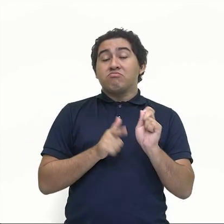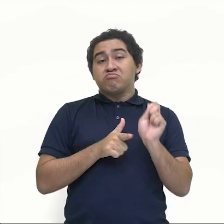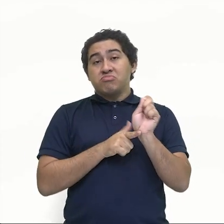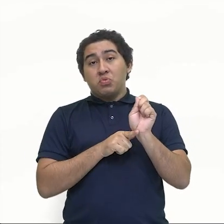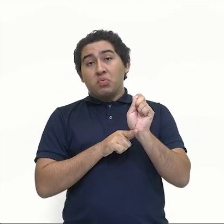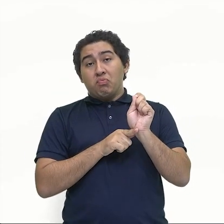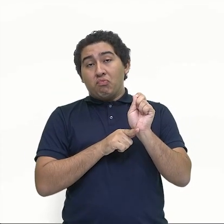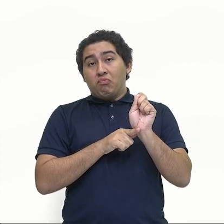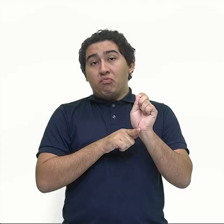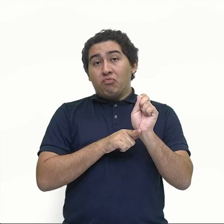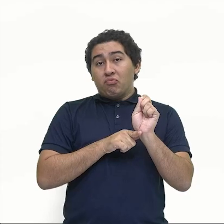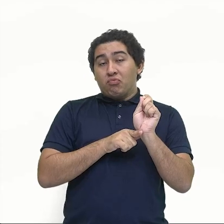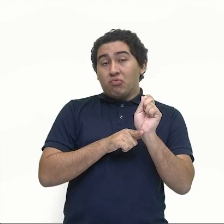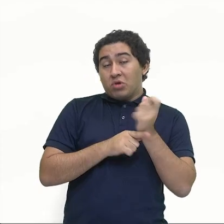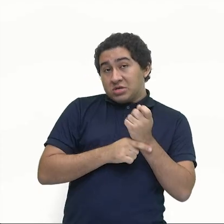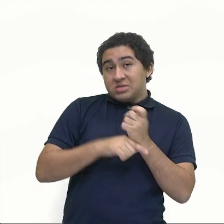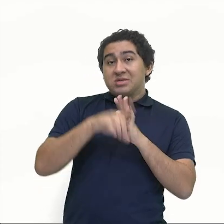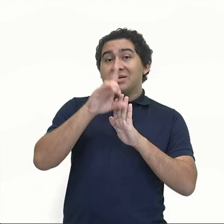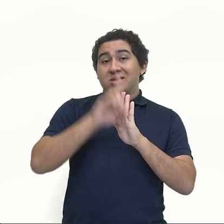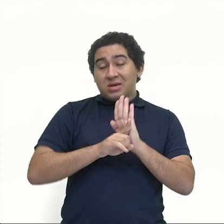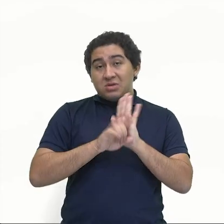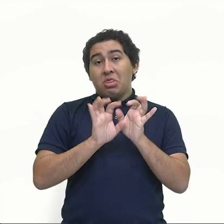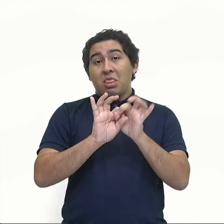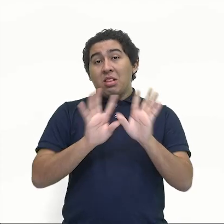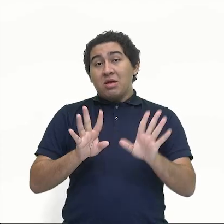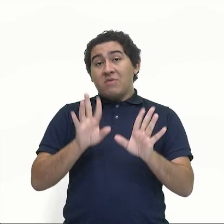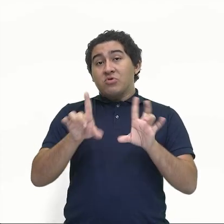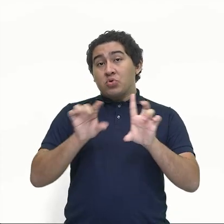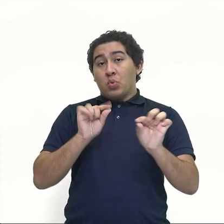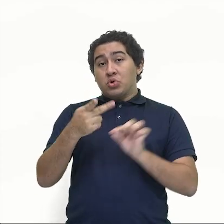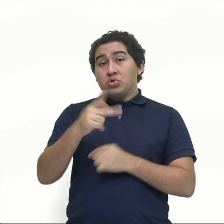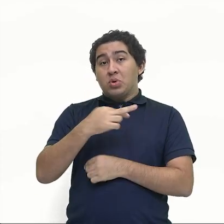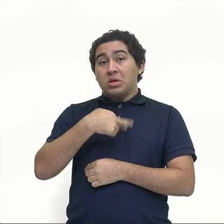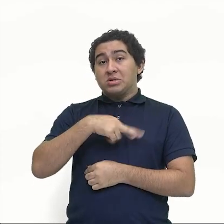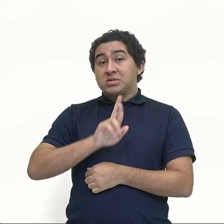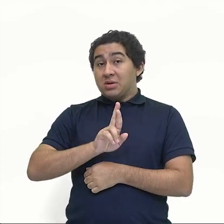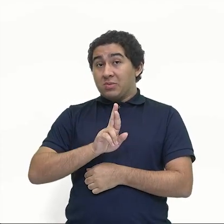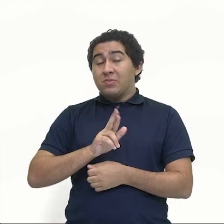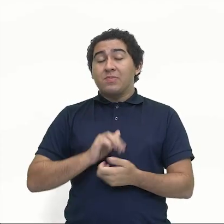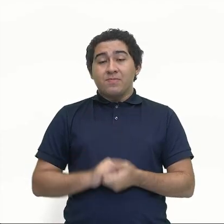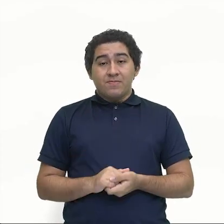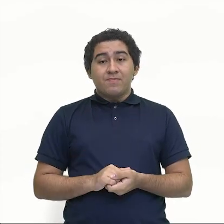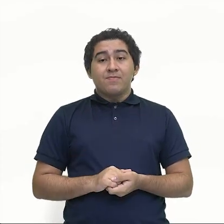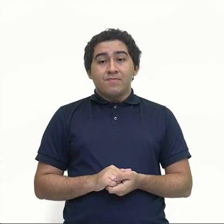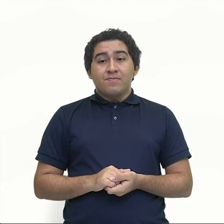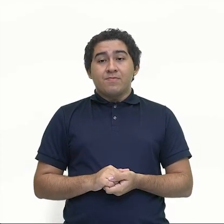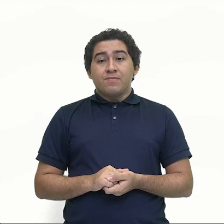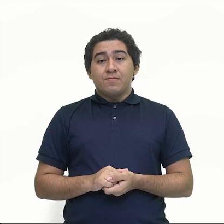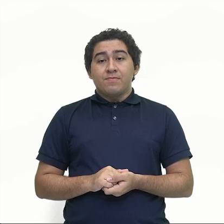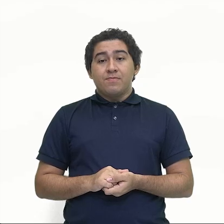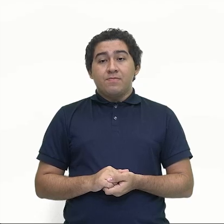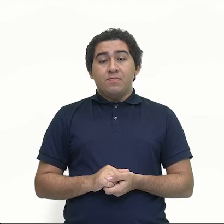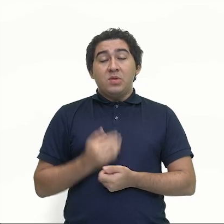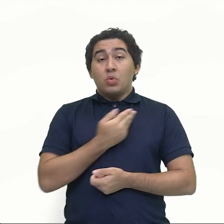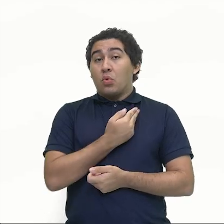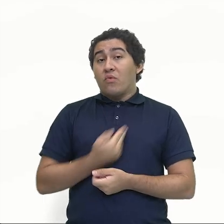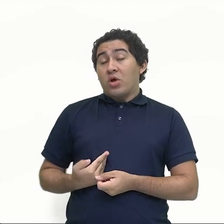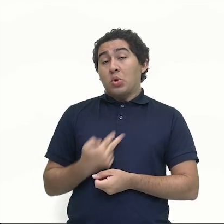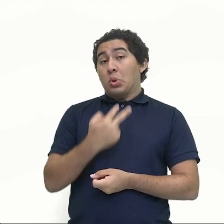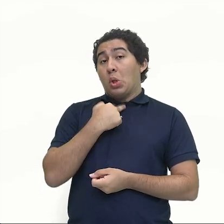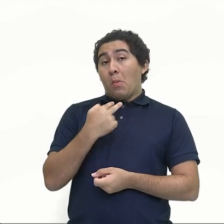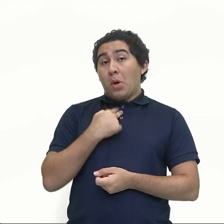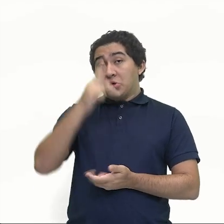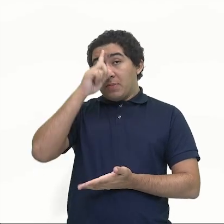Fala sobre o direito de você ser livre na escolha da sua religião. O governo, ele não pode mandar